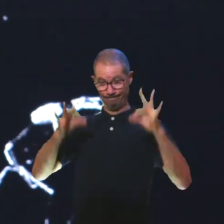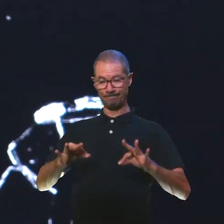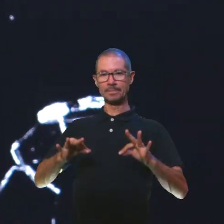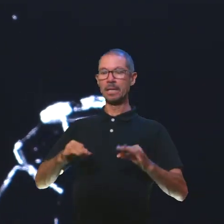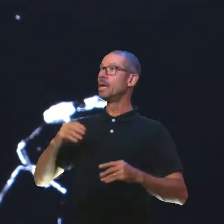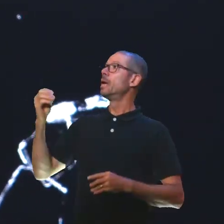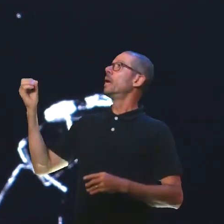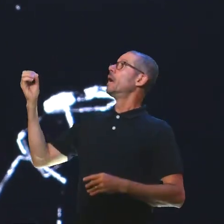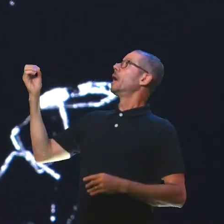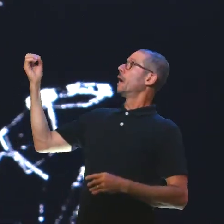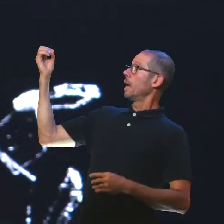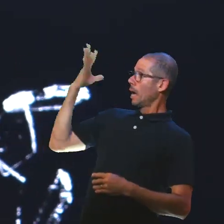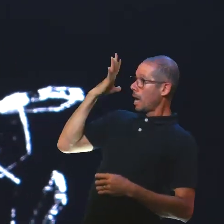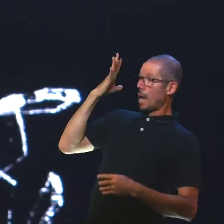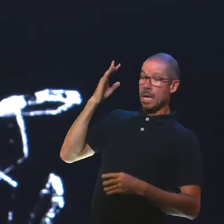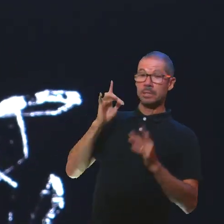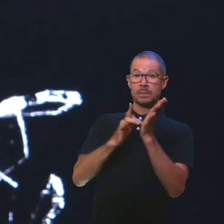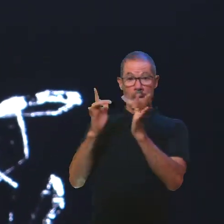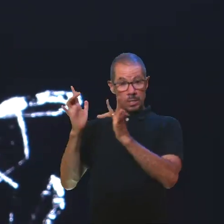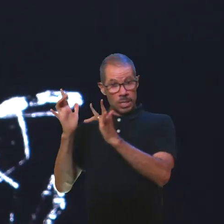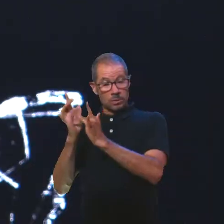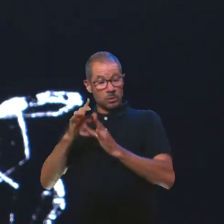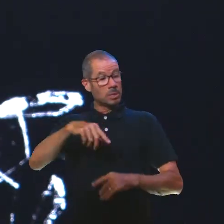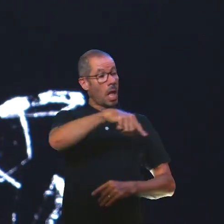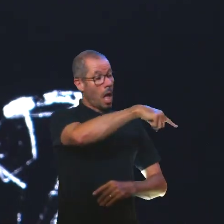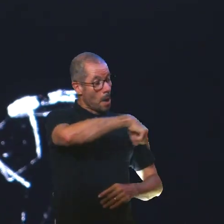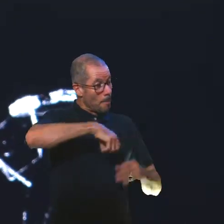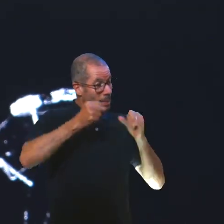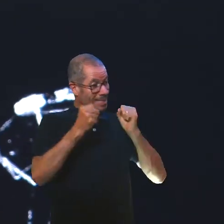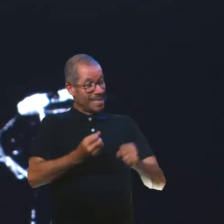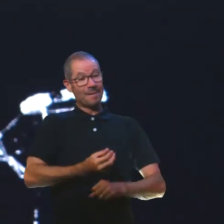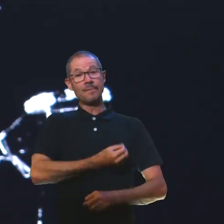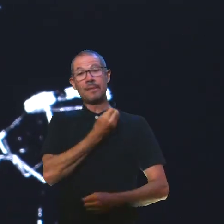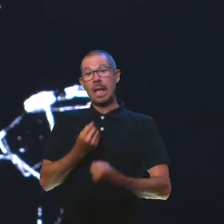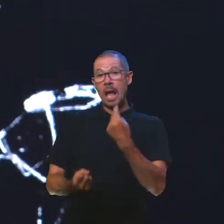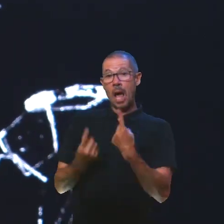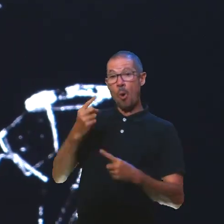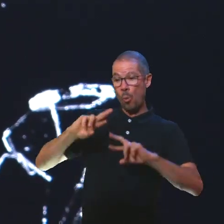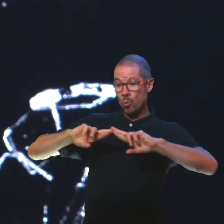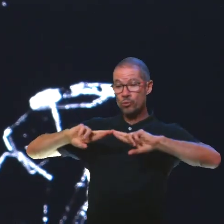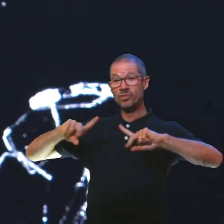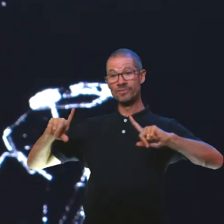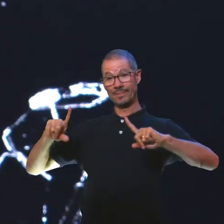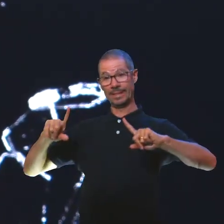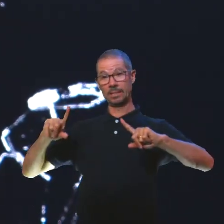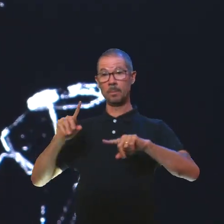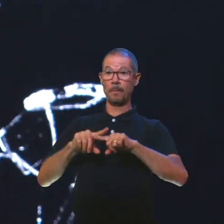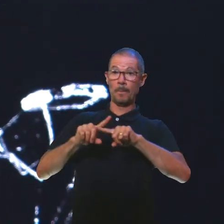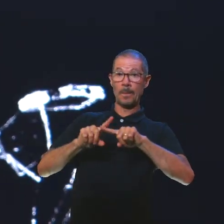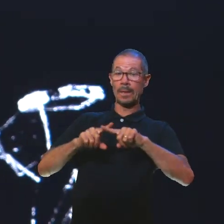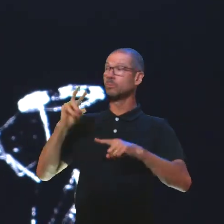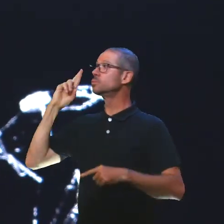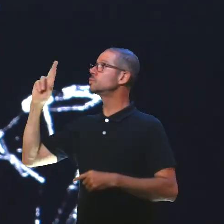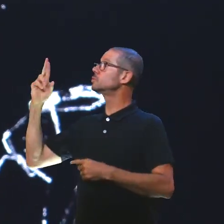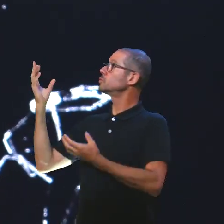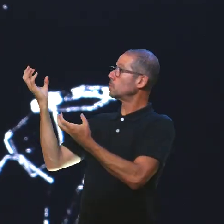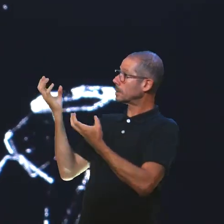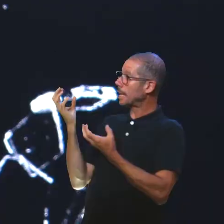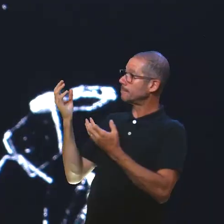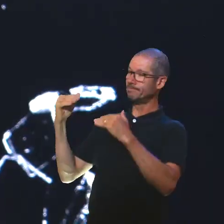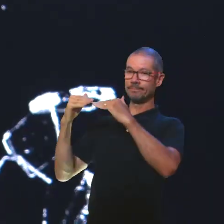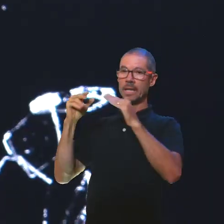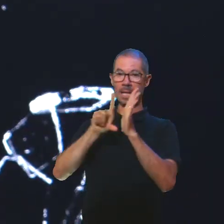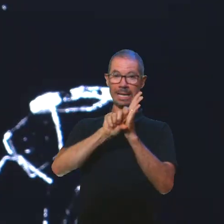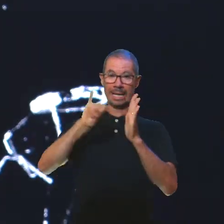da graça do Senhor Jesus, eles poderiam viver algo diferente. Porque aquilo que o Senhor quer não é